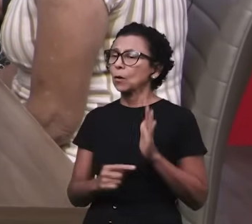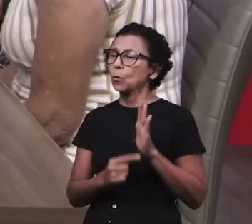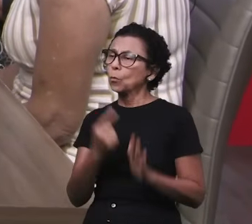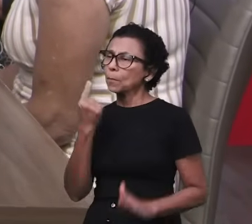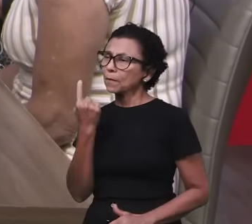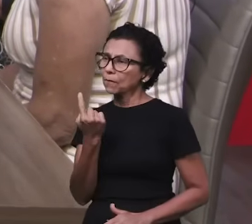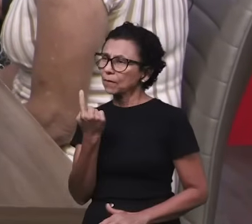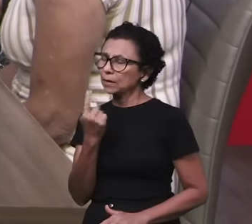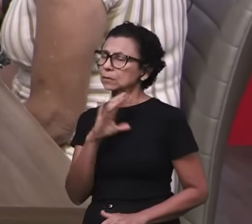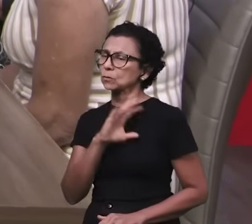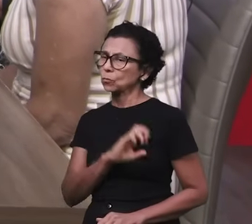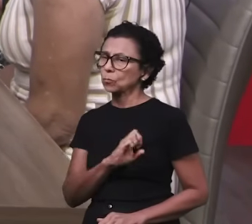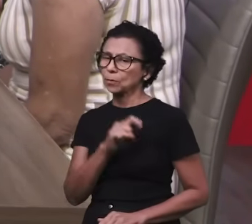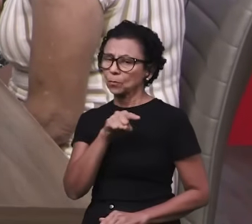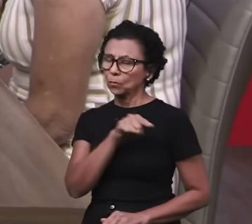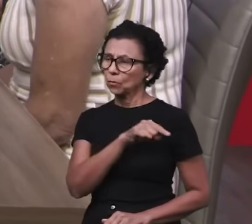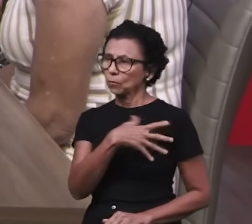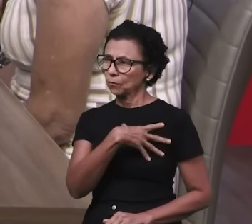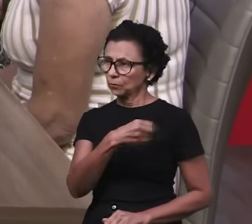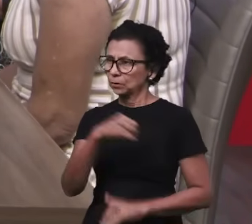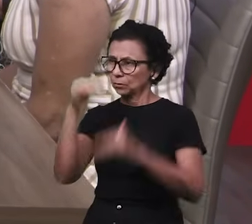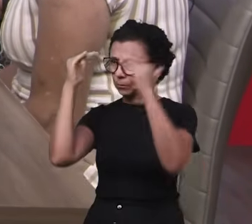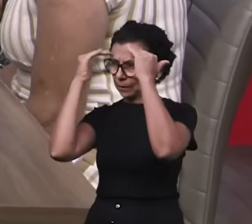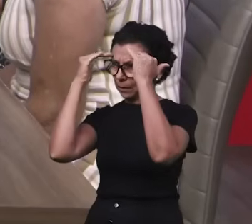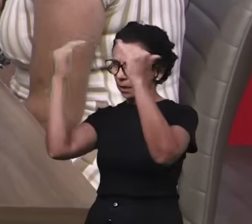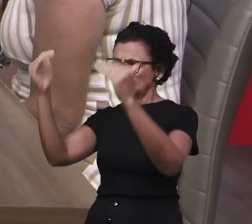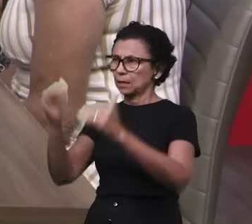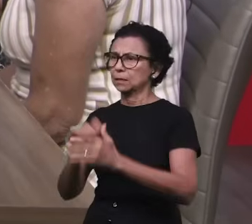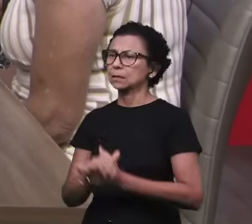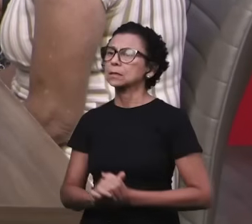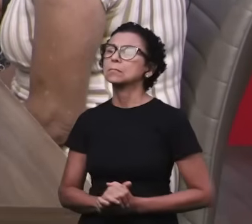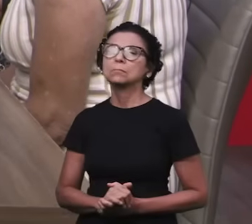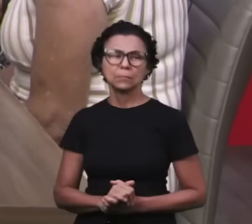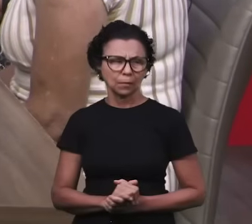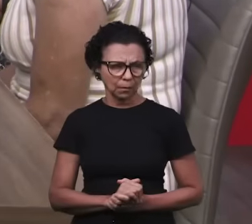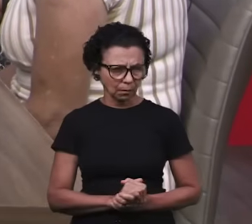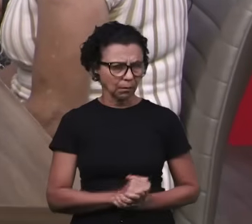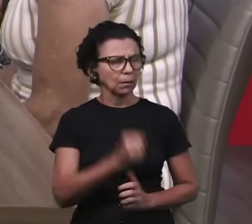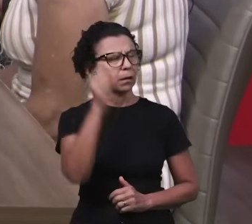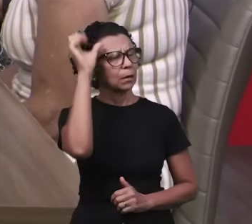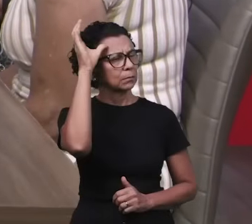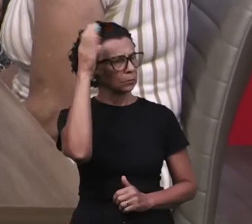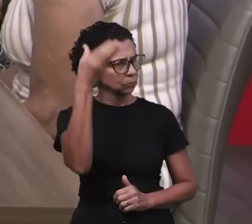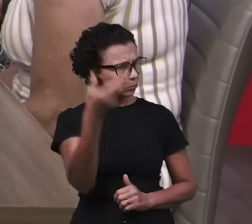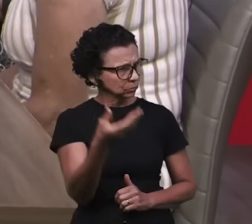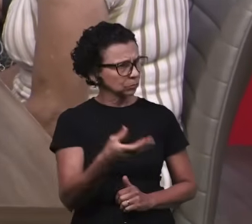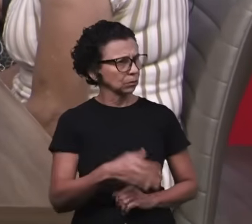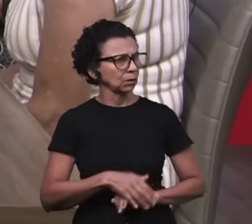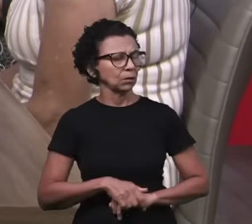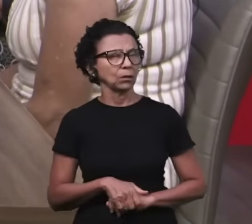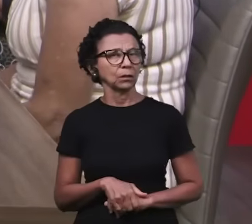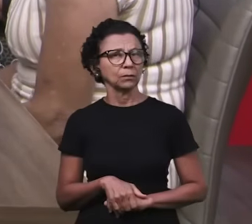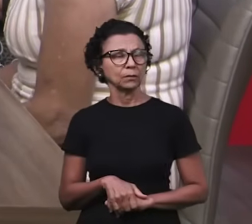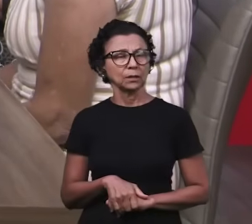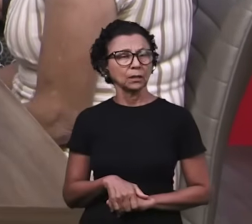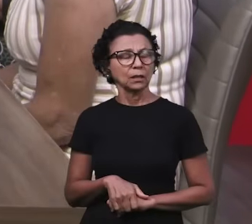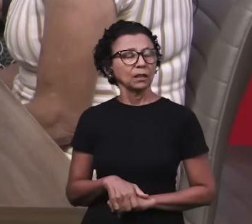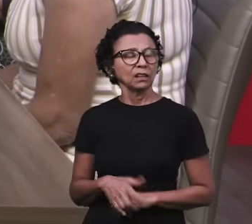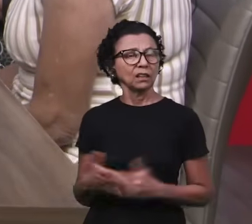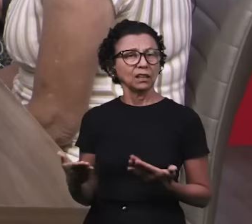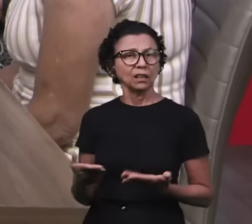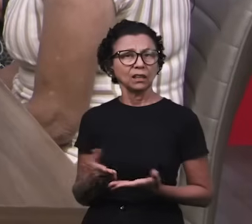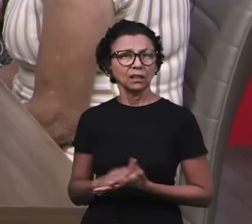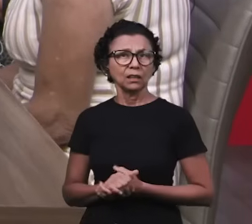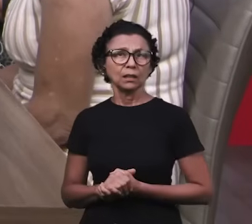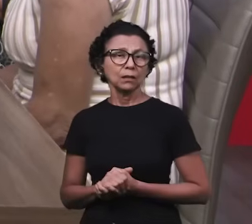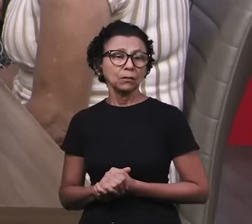Não, fala com amor que resolve. Eles sentem, né? Porque hoje em dia, esse negócio de você falar com o